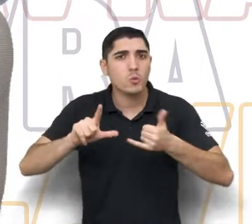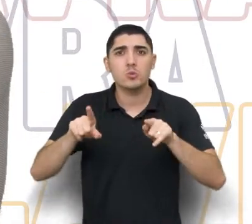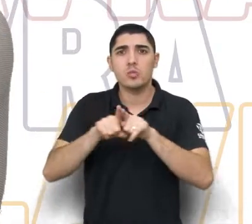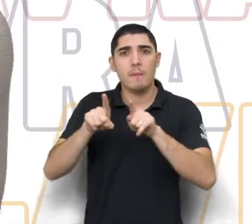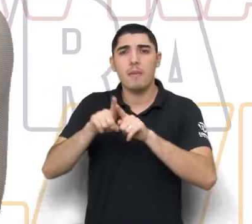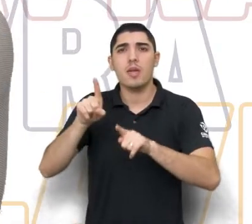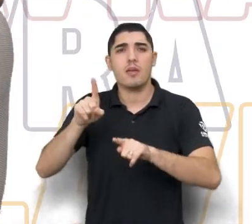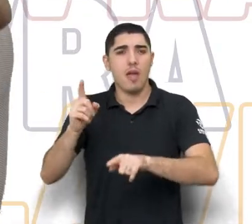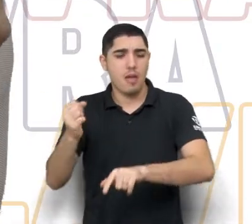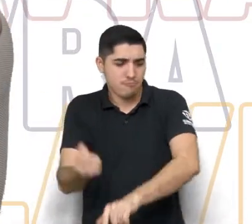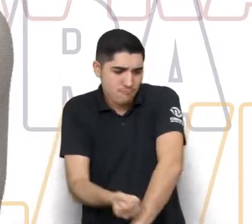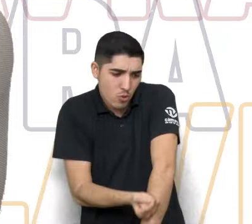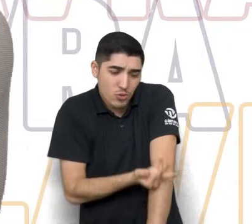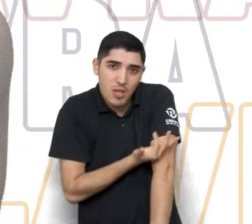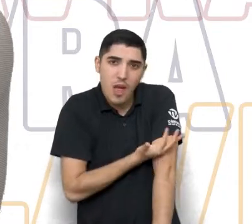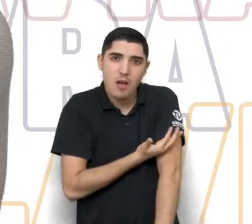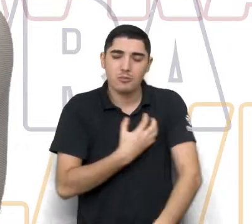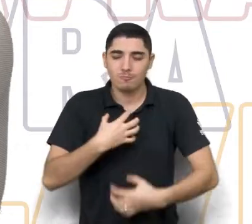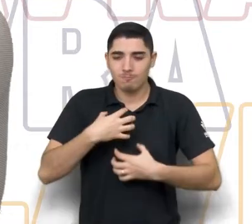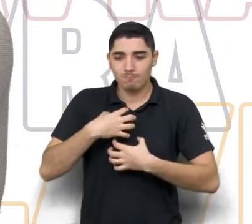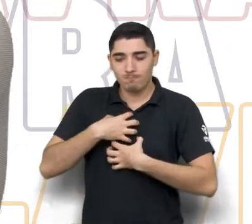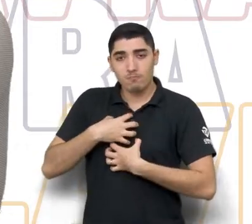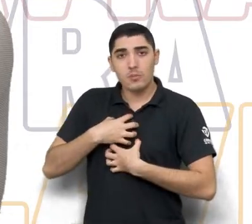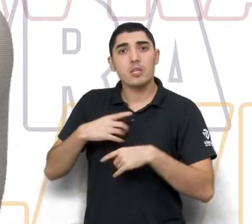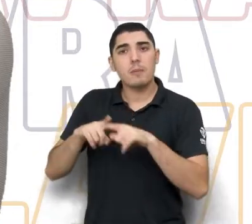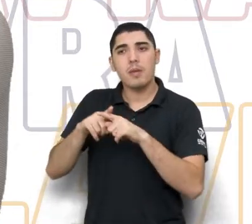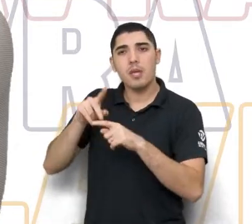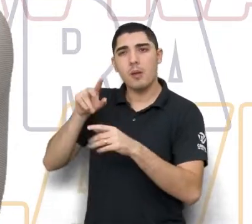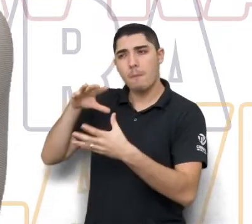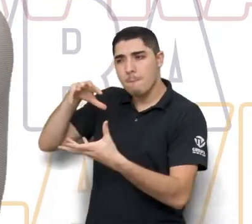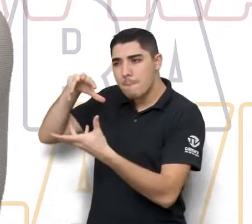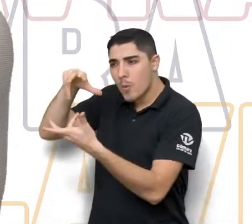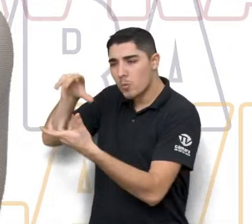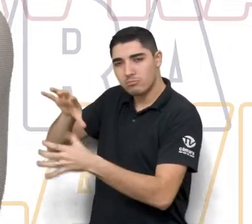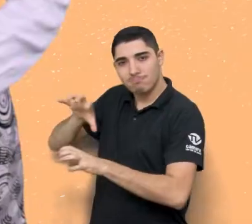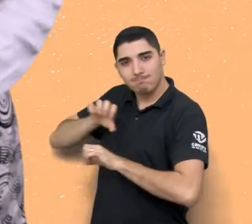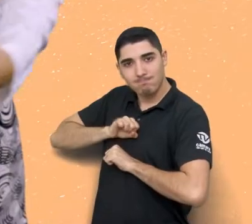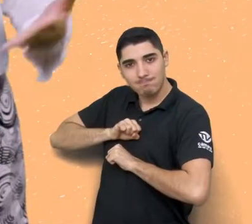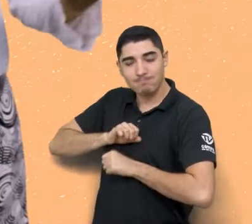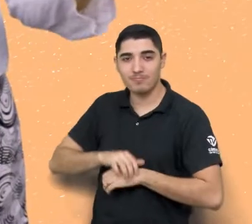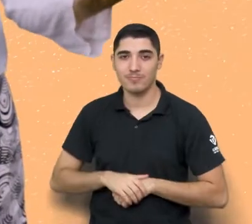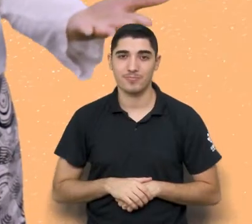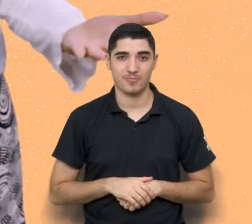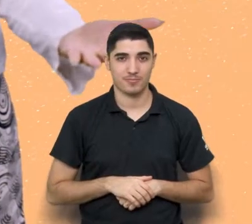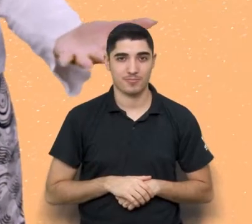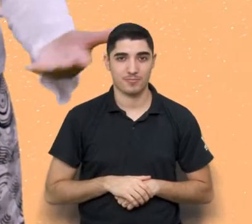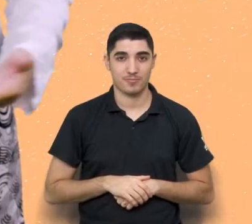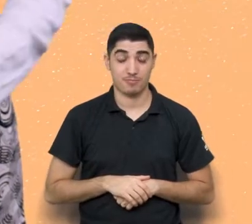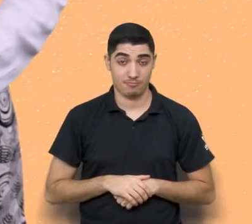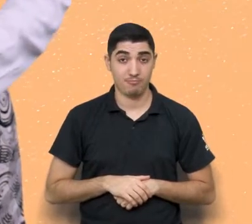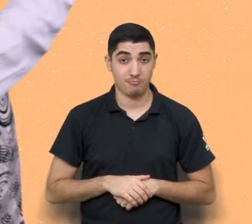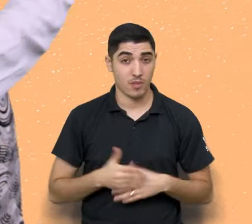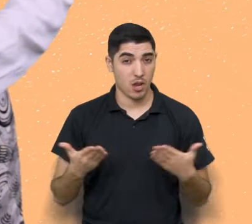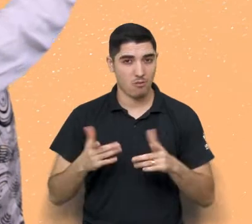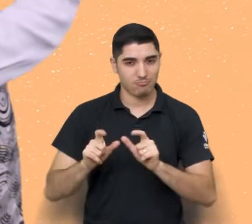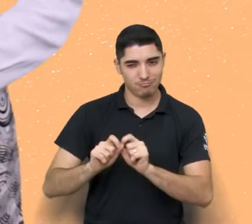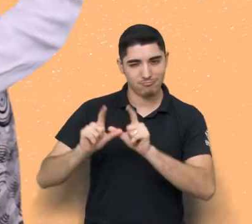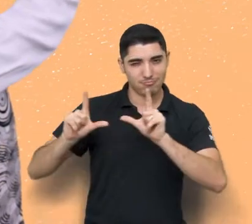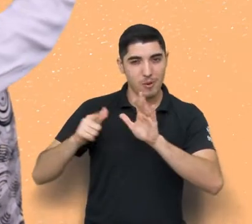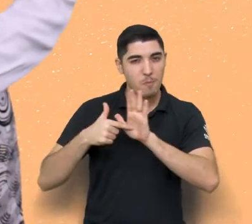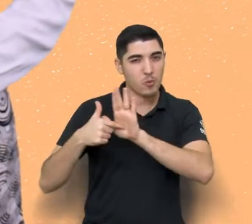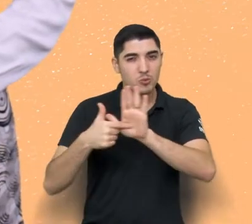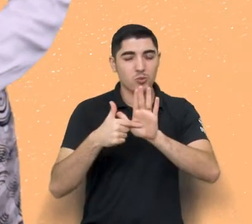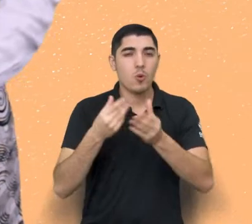a emoção, né, o sentir o mundo. Fundamental. Nesse primeiro bloco, descobrimos o caminho